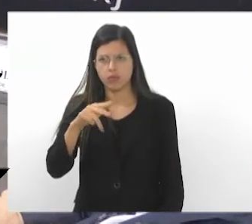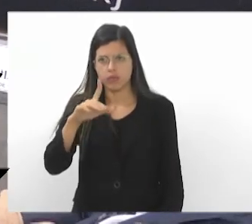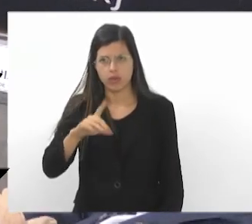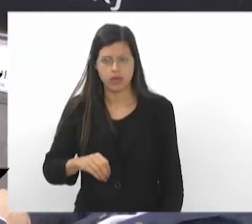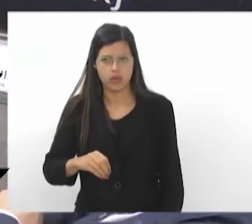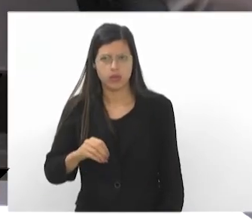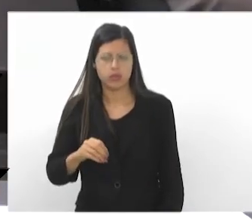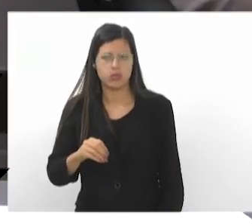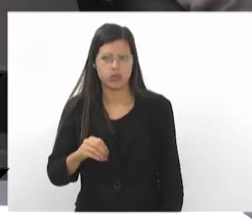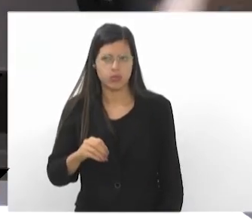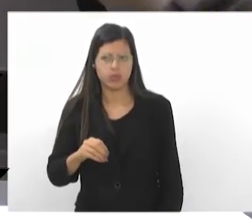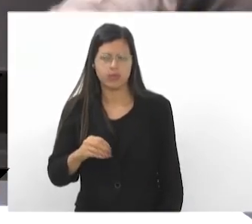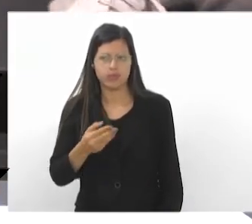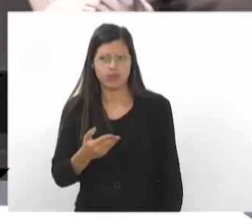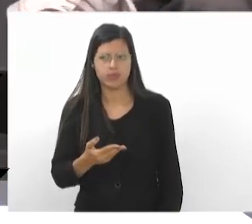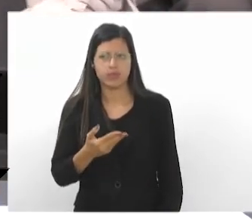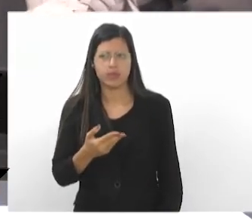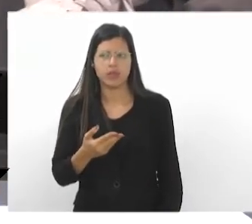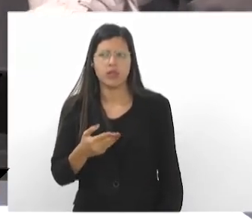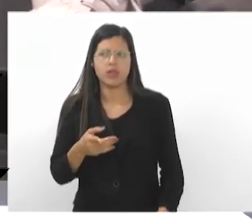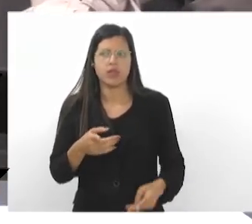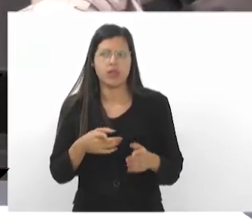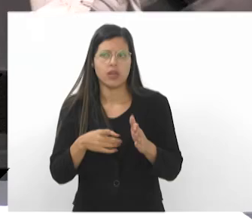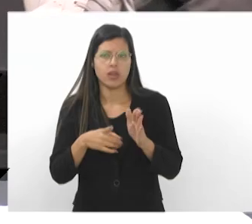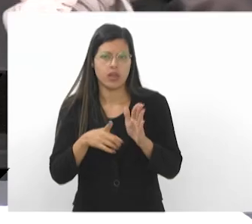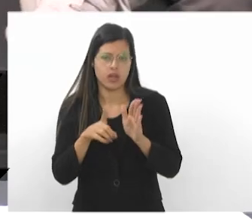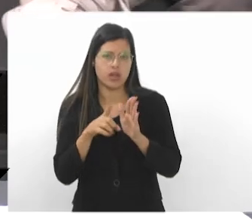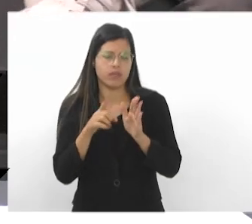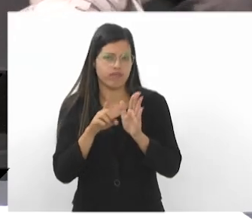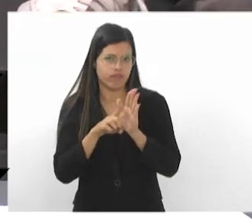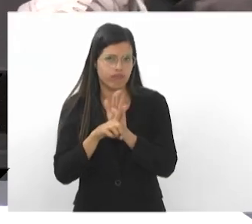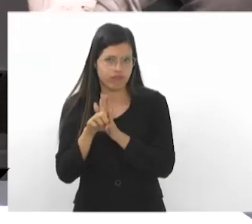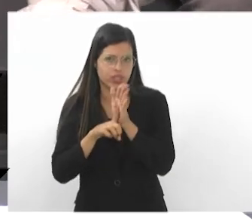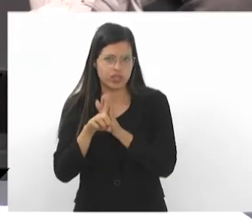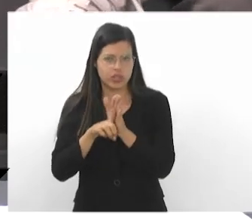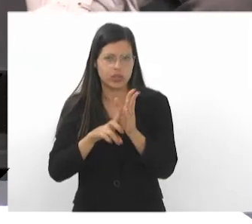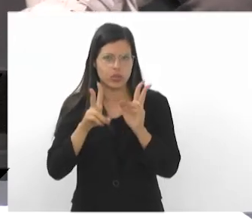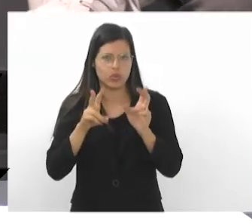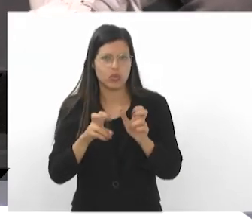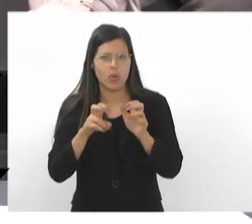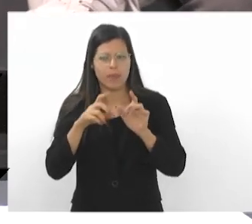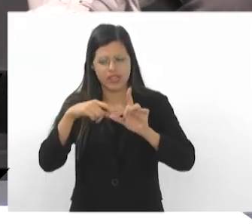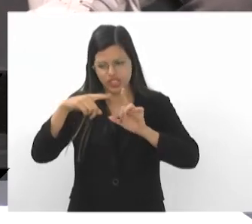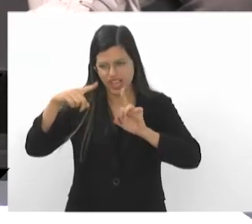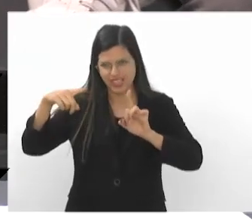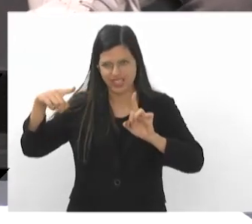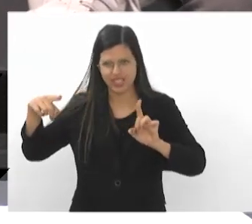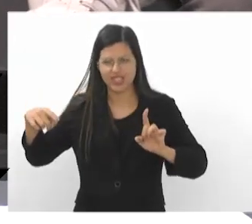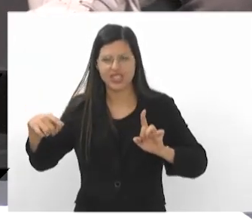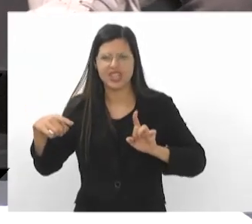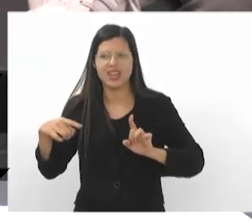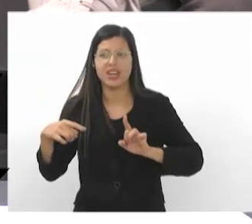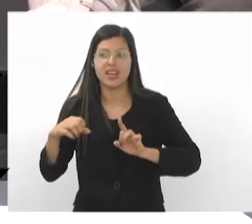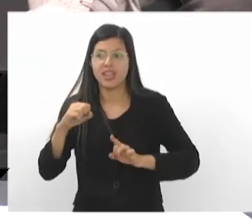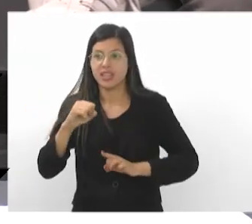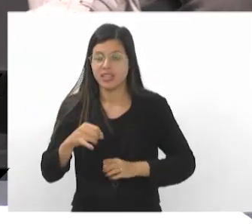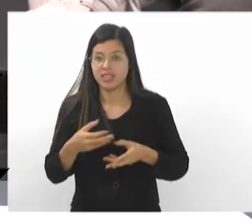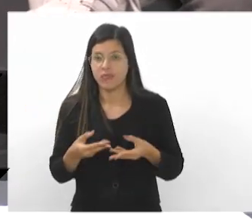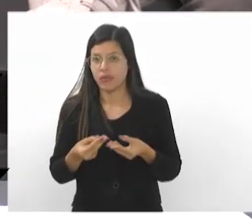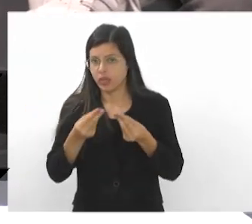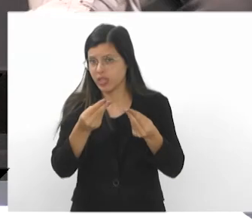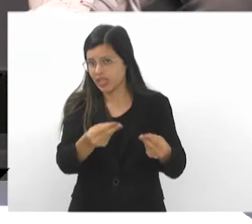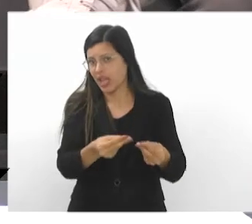ele é um especialista em estatística. Então, se Vossa Excelência der esses dados para ele, ele